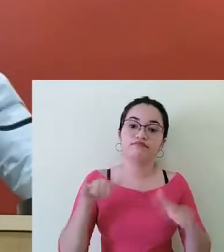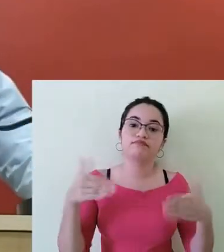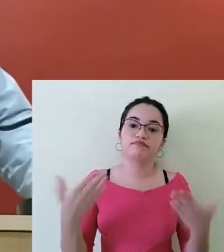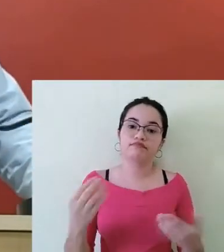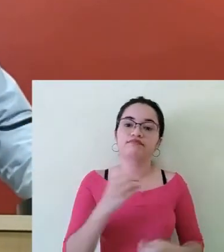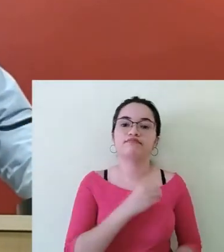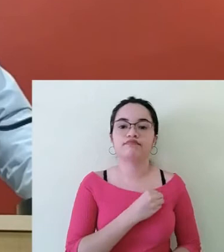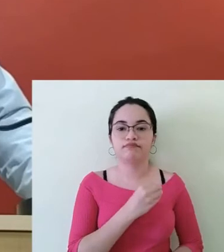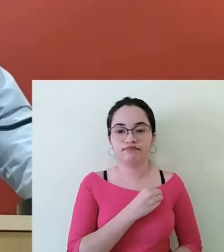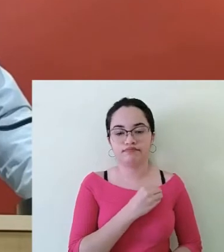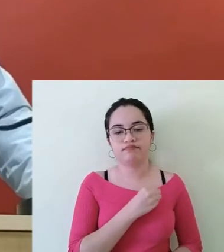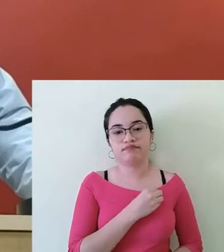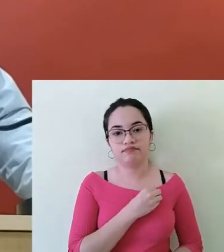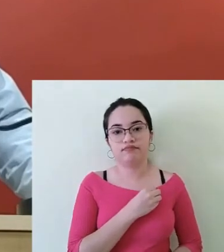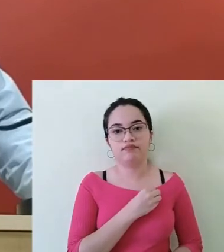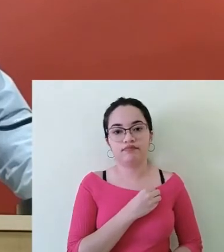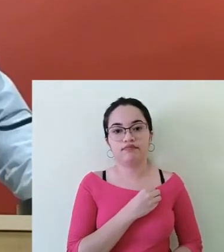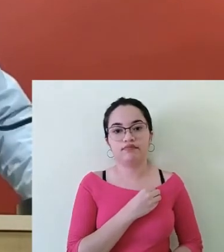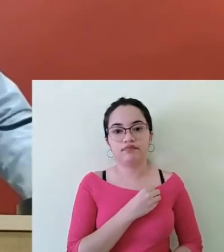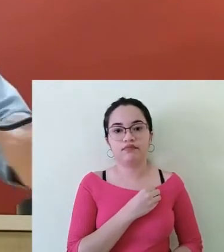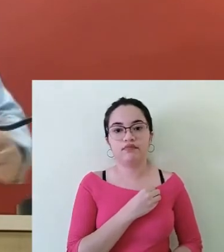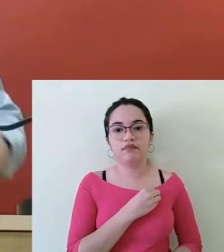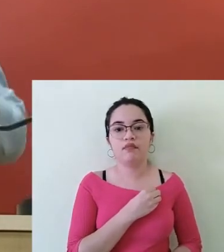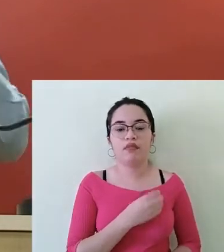então, pecadores,